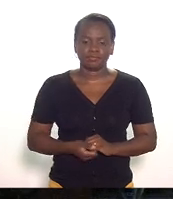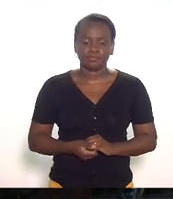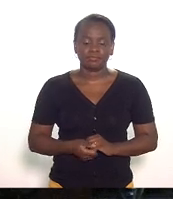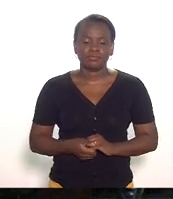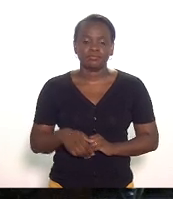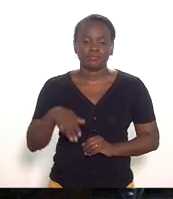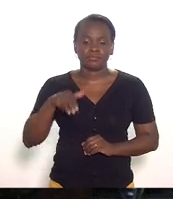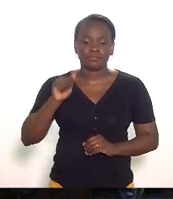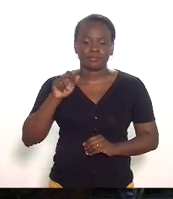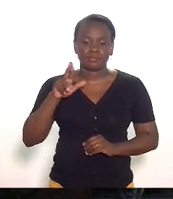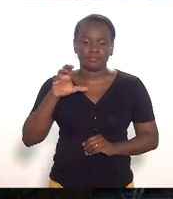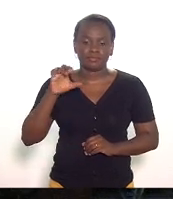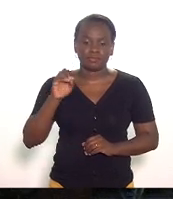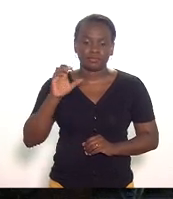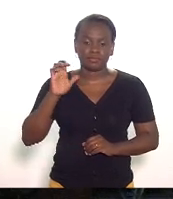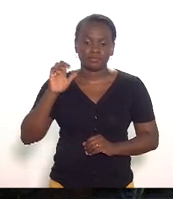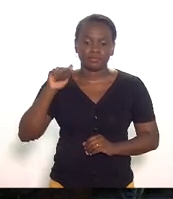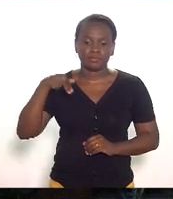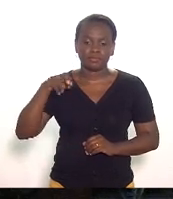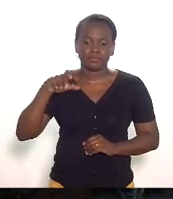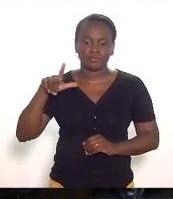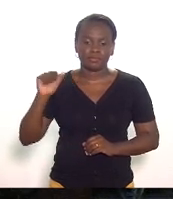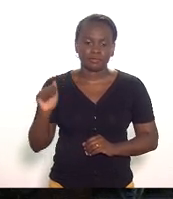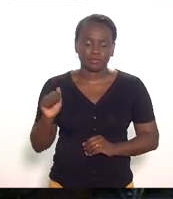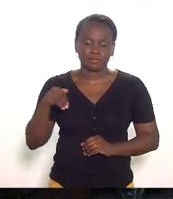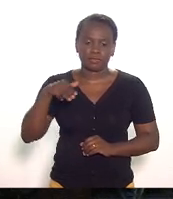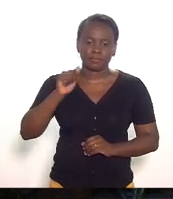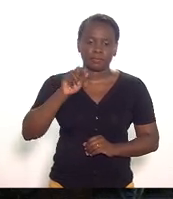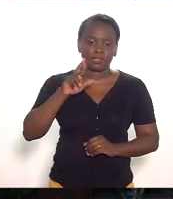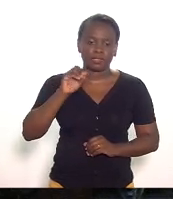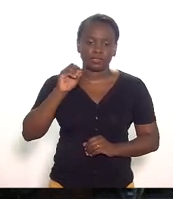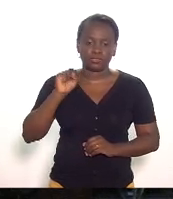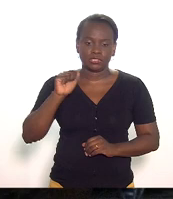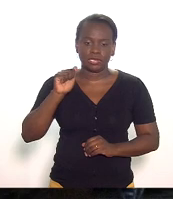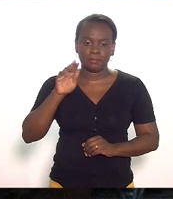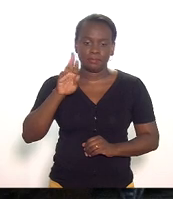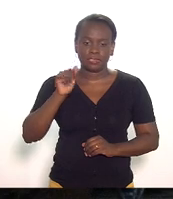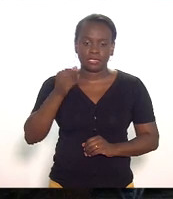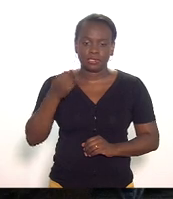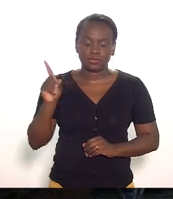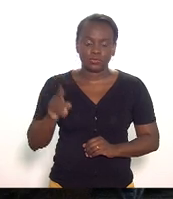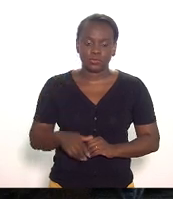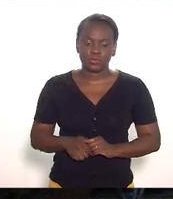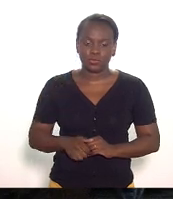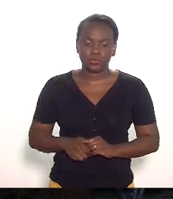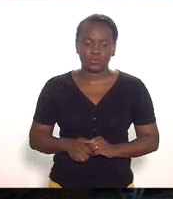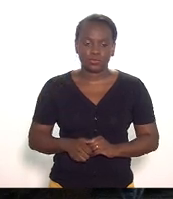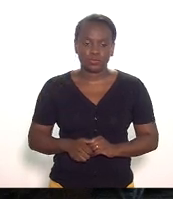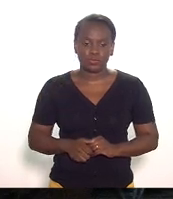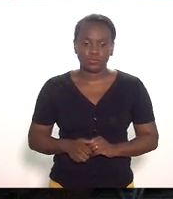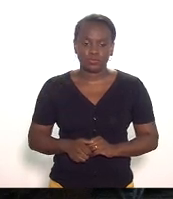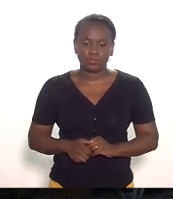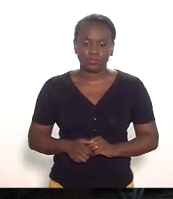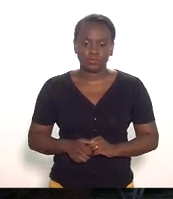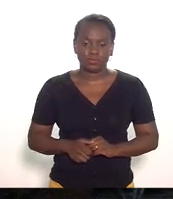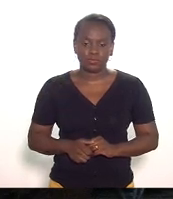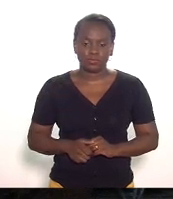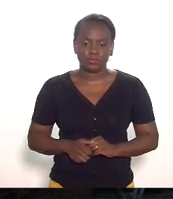Deputado Márcio Canella. Deputado Marcos Abraão. Deputado Marcos Abraão.